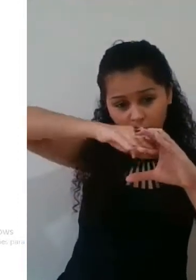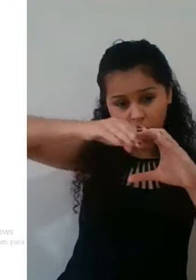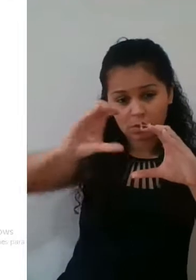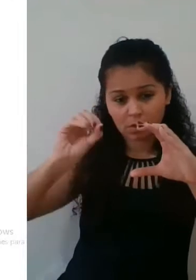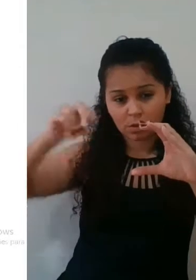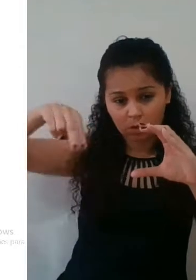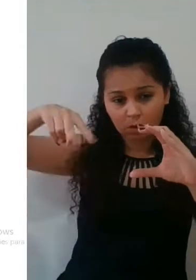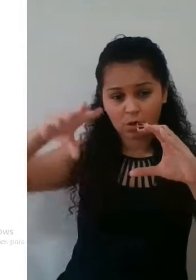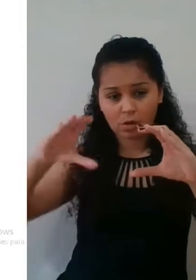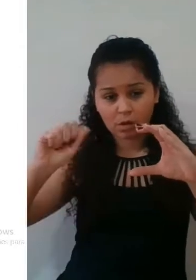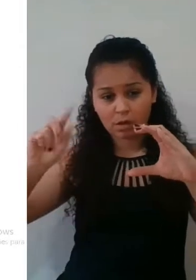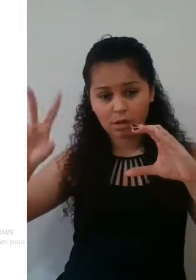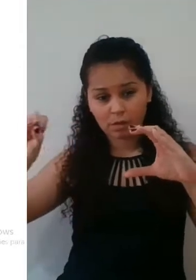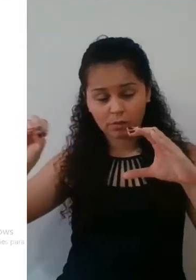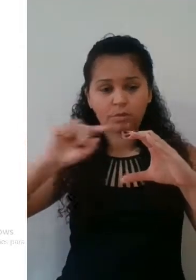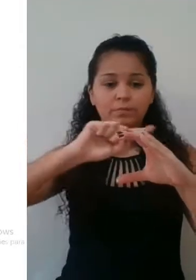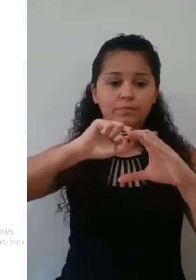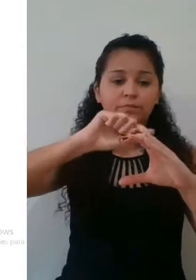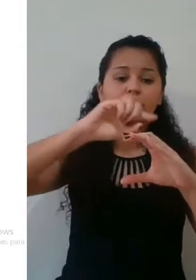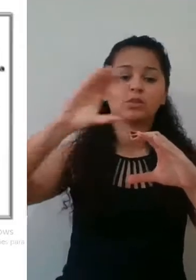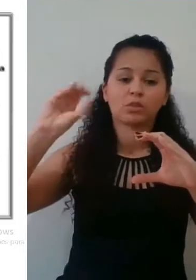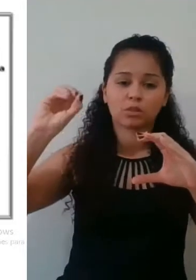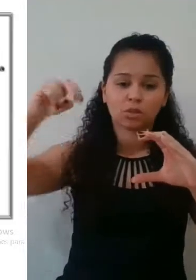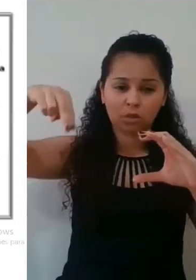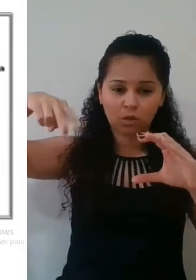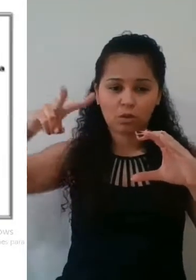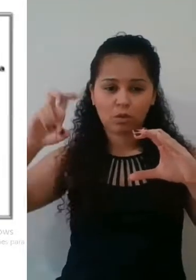convexo na parte externa.